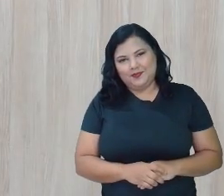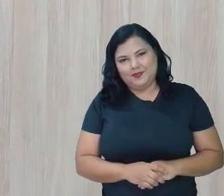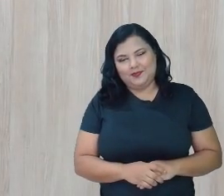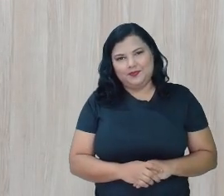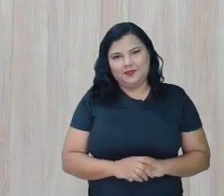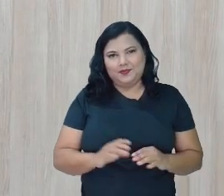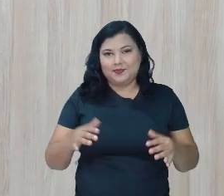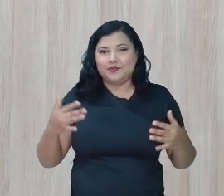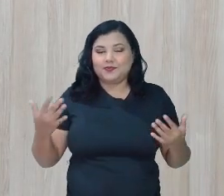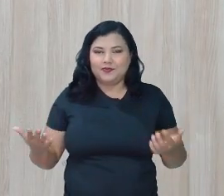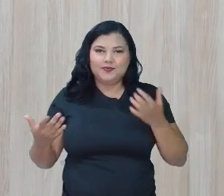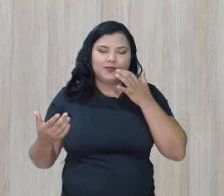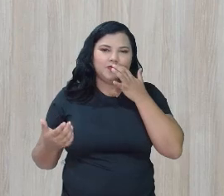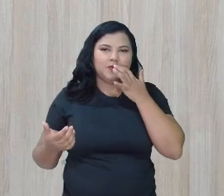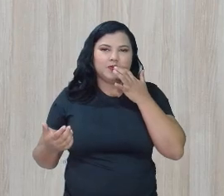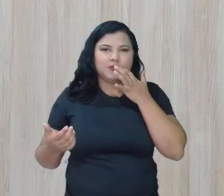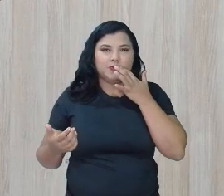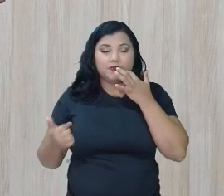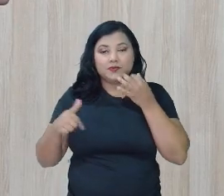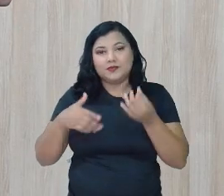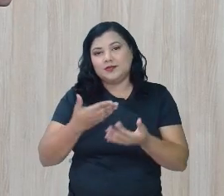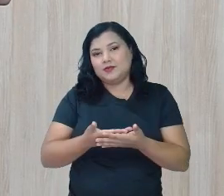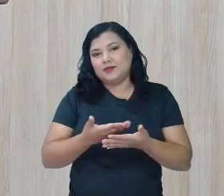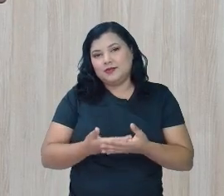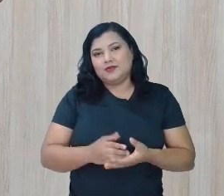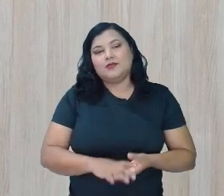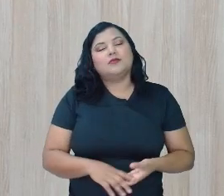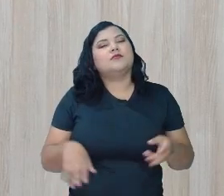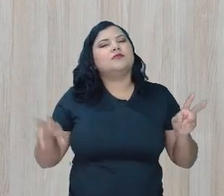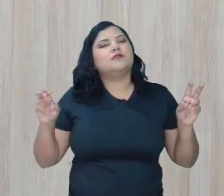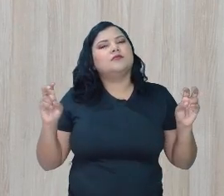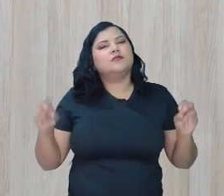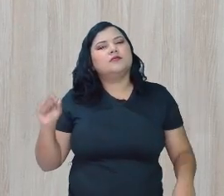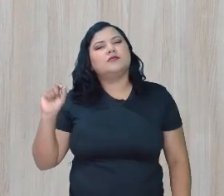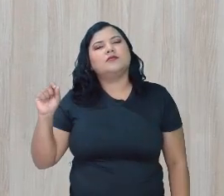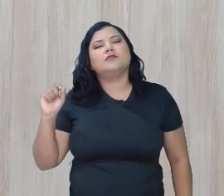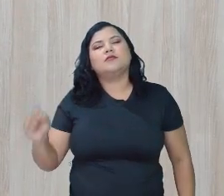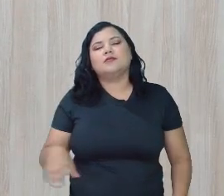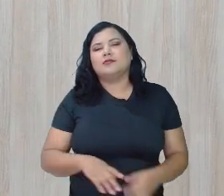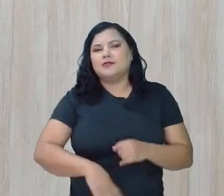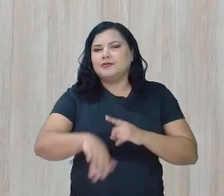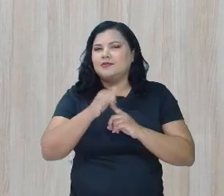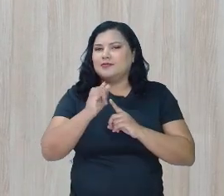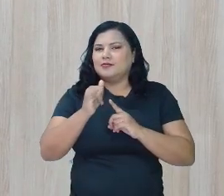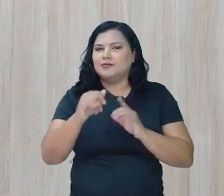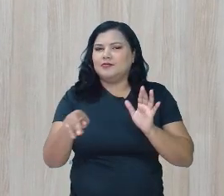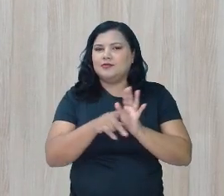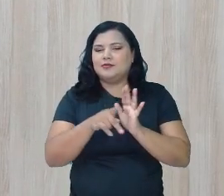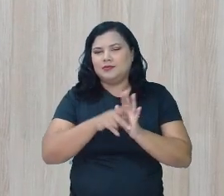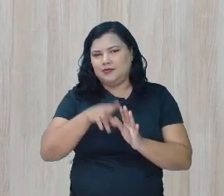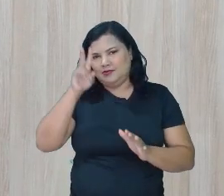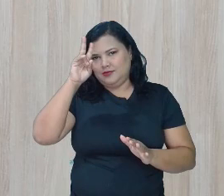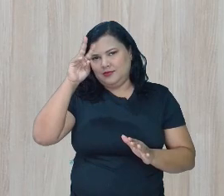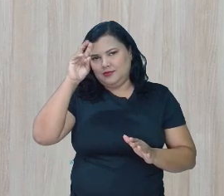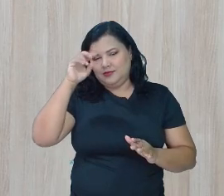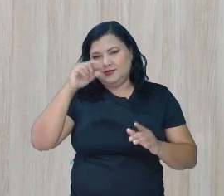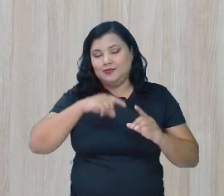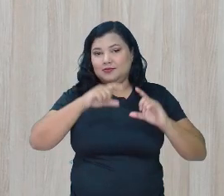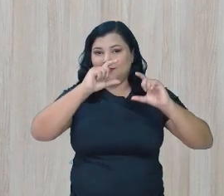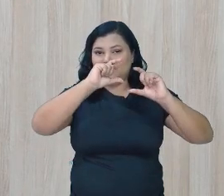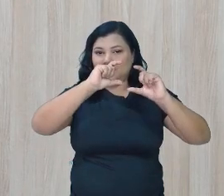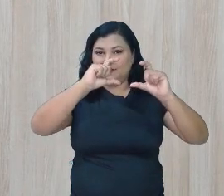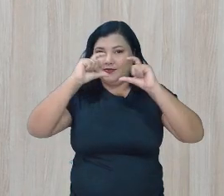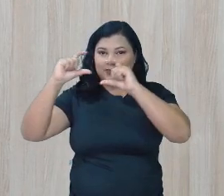Então, pessoal, nossa aula de hoje é sobre narrativas de histórias em